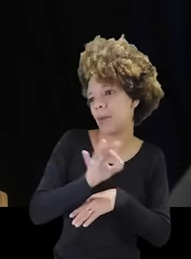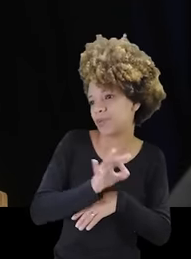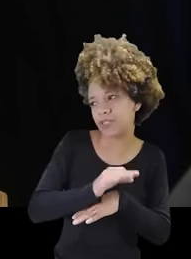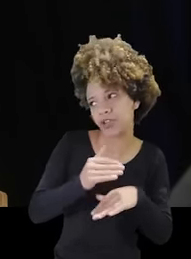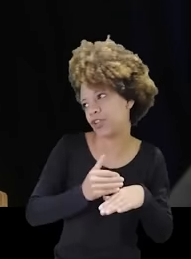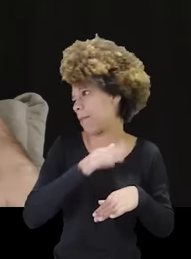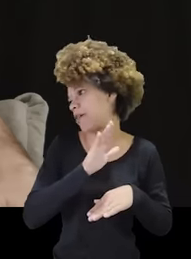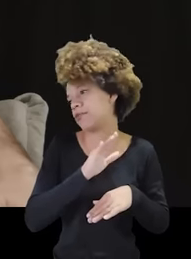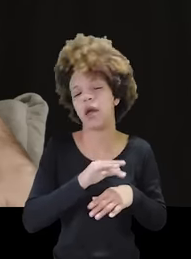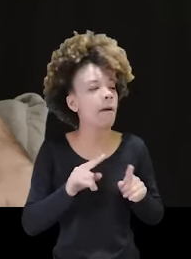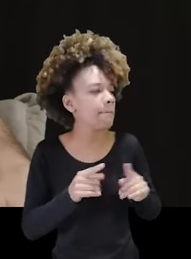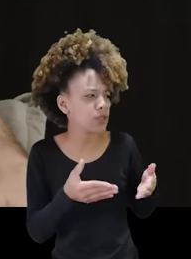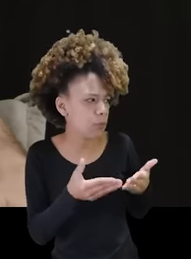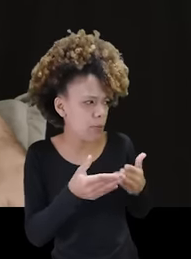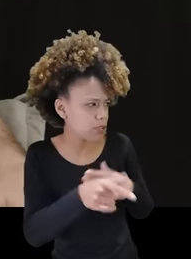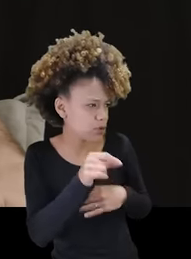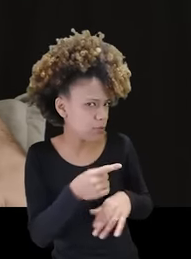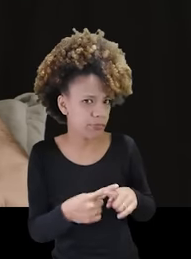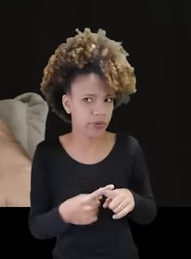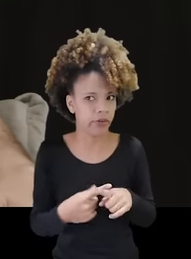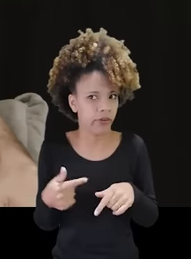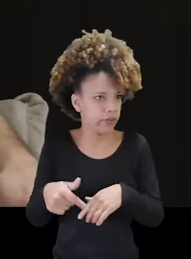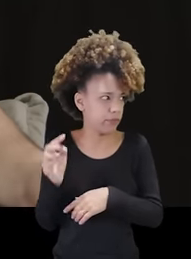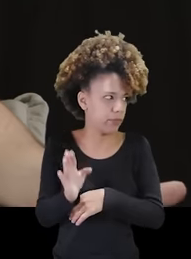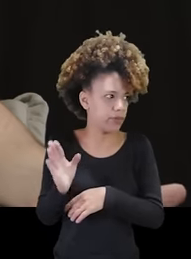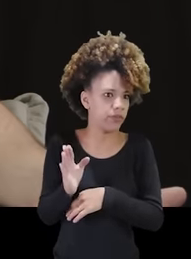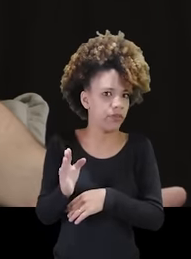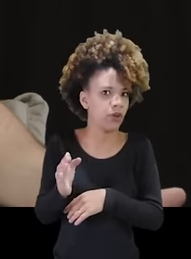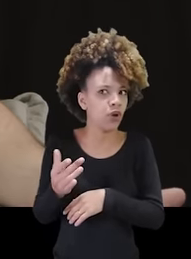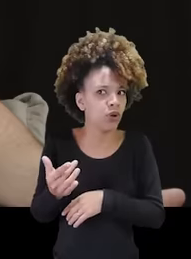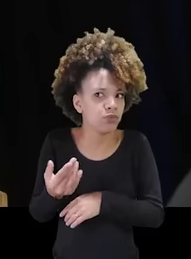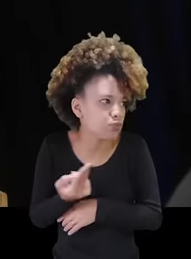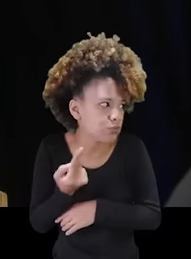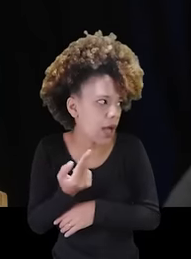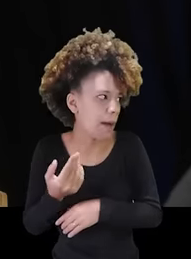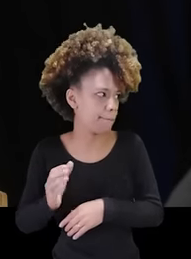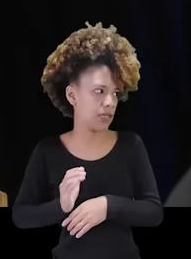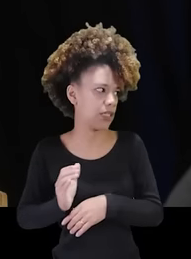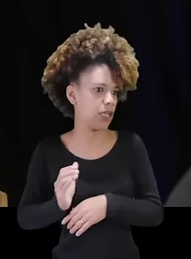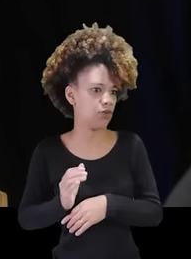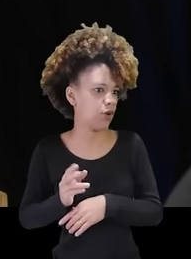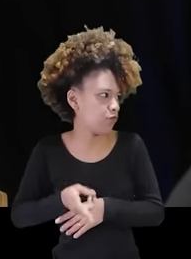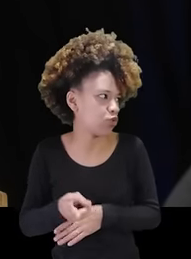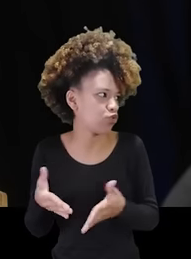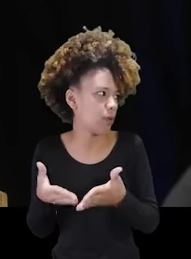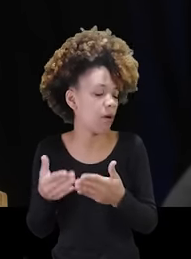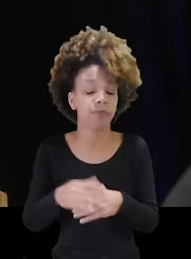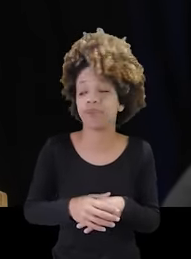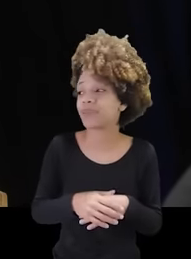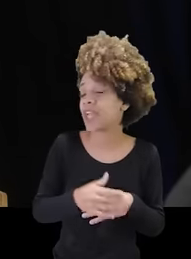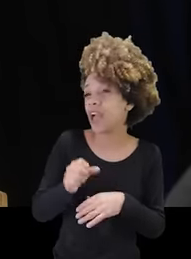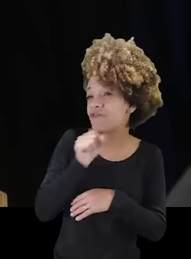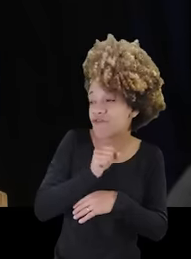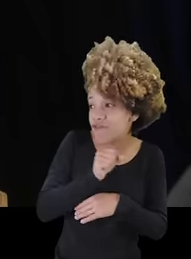porcentagem é muito maior né mas o cara que é pobre por uma escolha porque aqui o cara que é pobre ele não tem condição de ser rico a maioria das pessoas lá que são pobre geralmente são pessoas